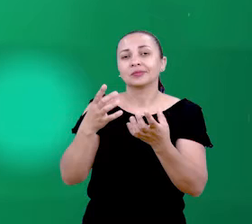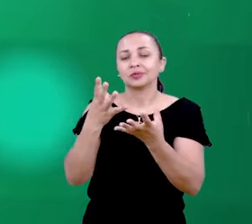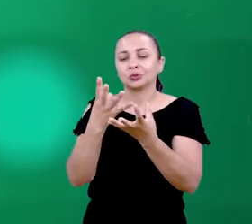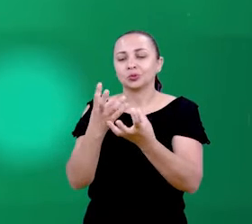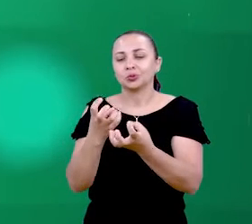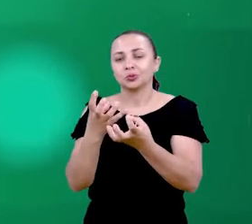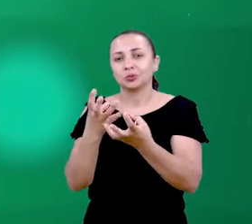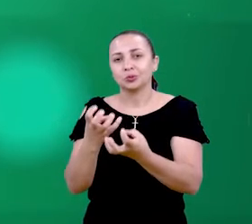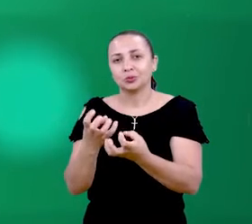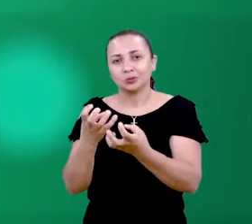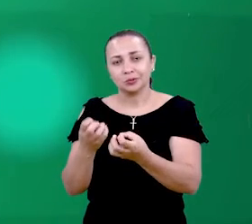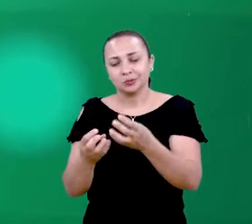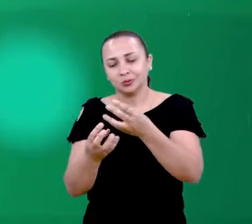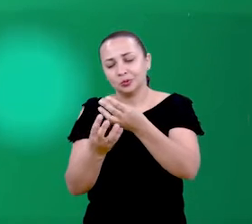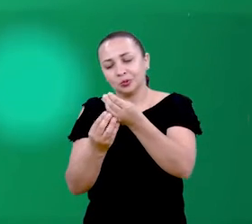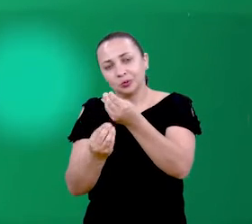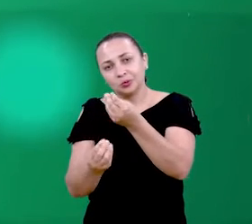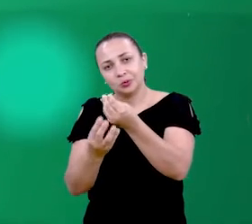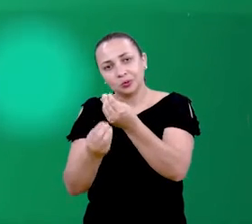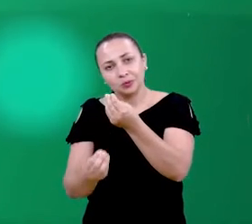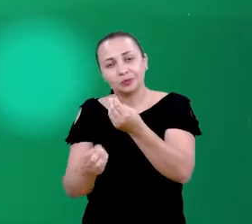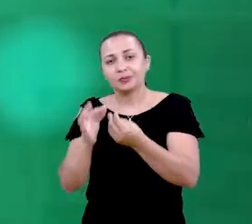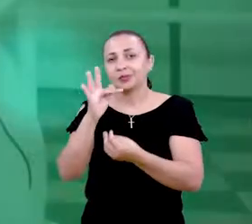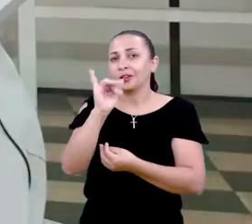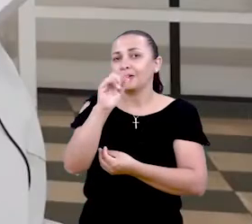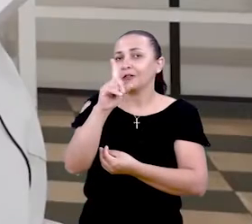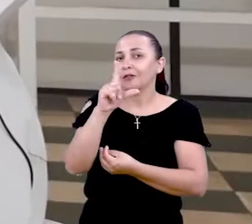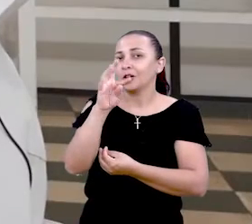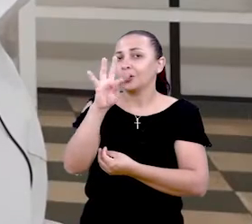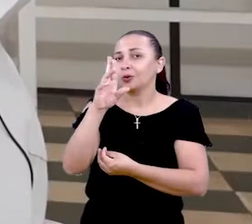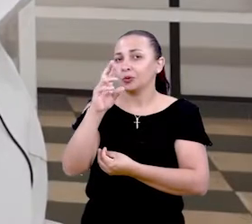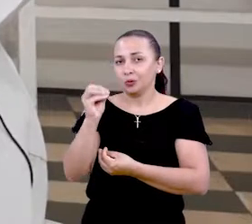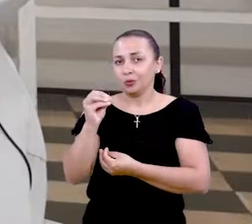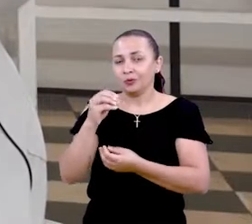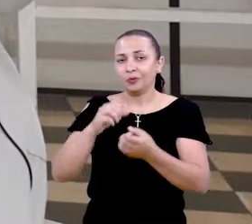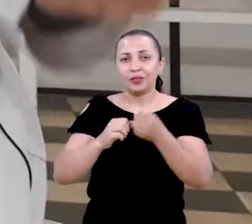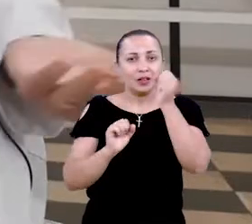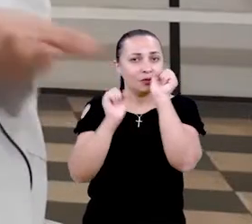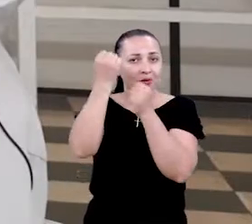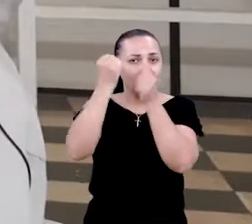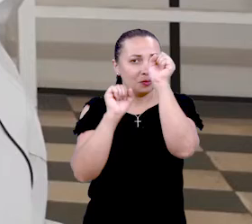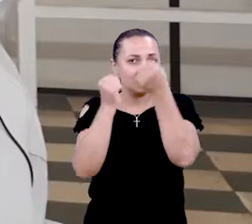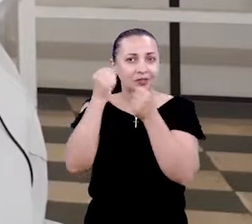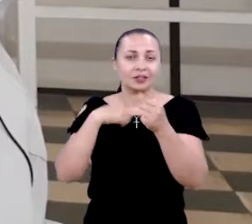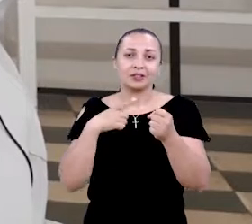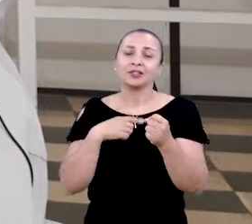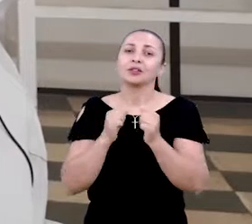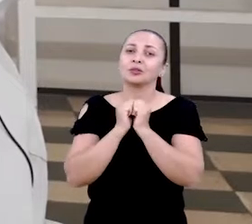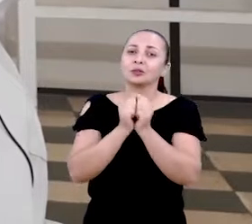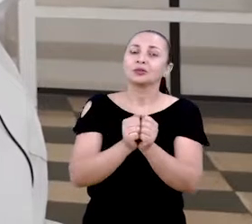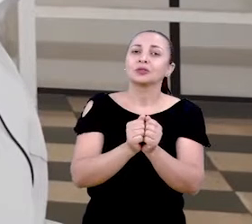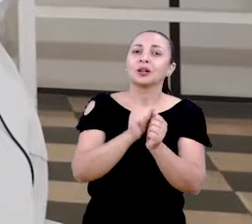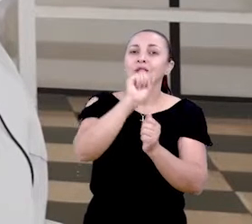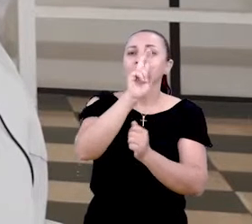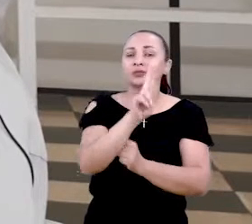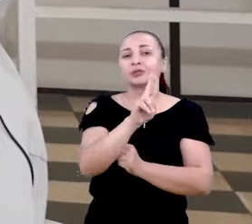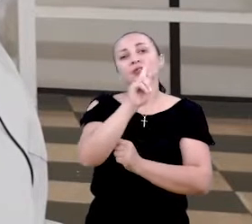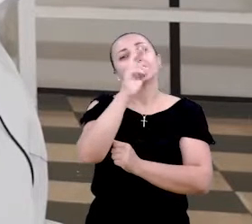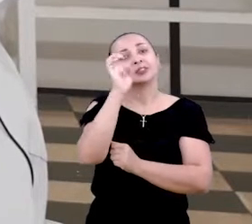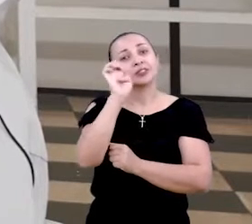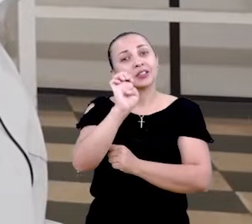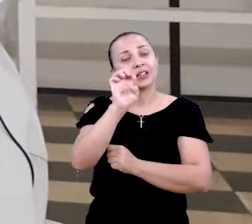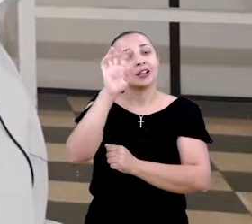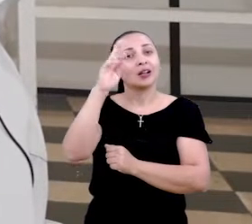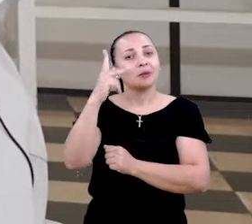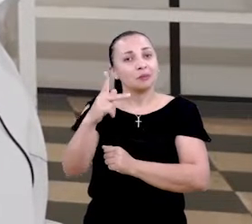O filtrado é que passa por um equipamento que a gente teve colaboração com a Universidade Federal do Piauí, para